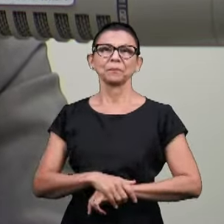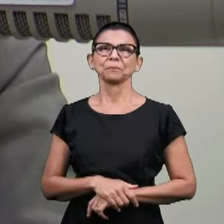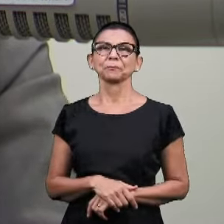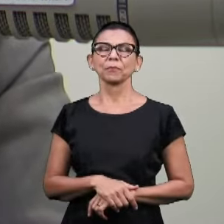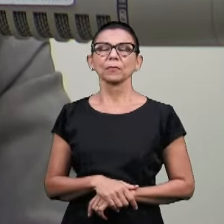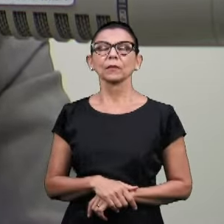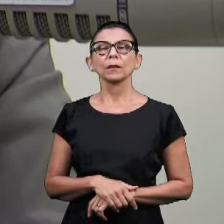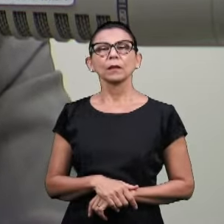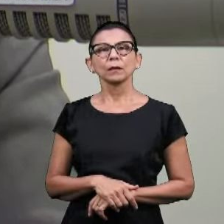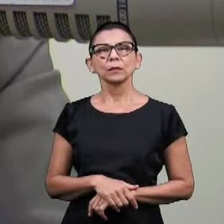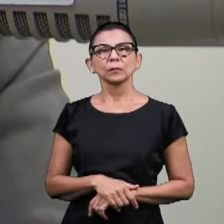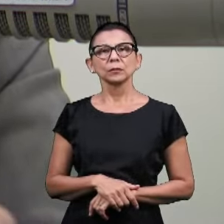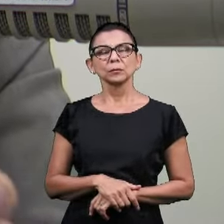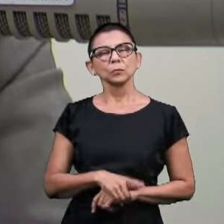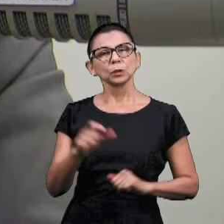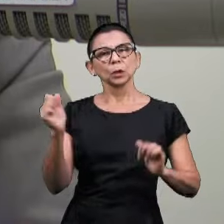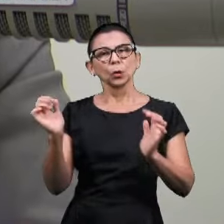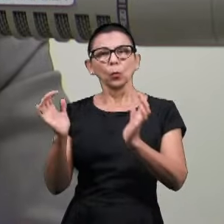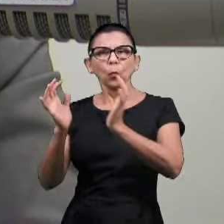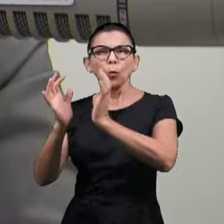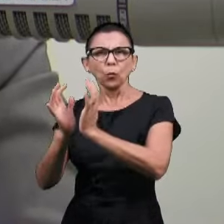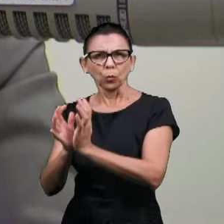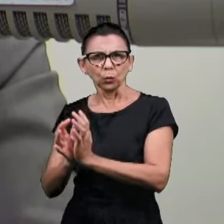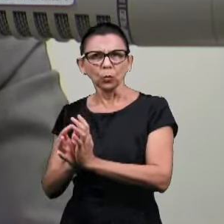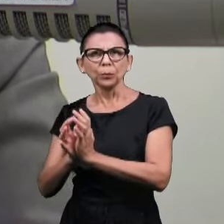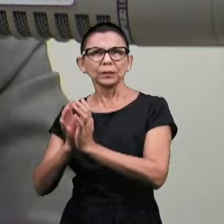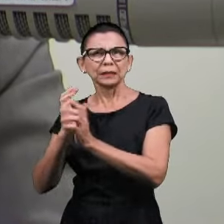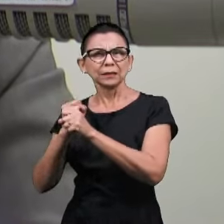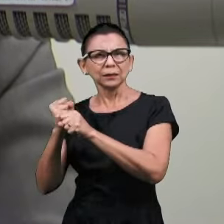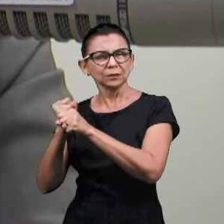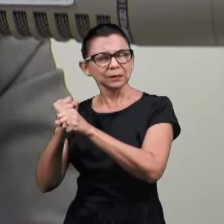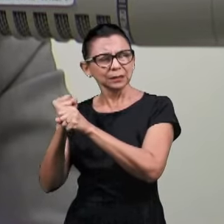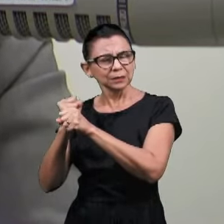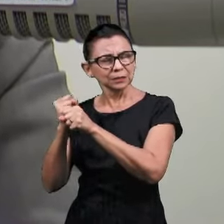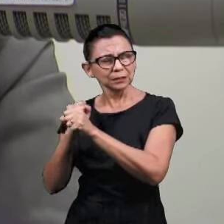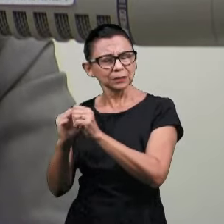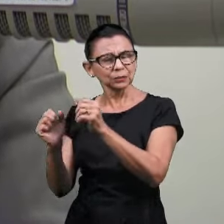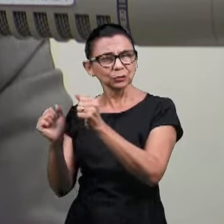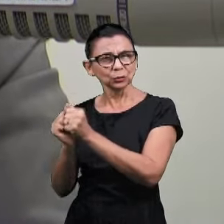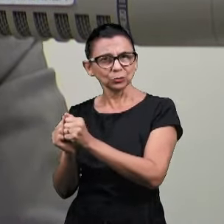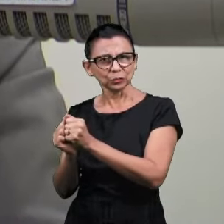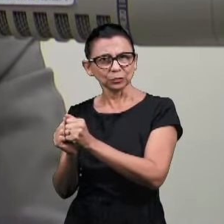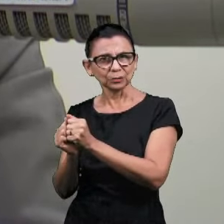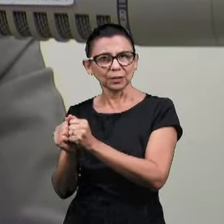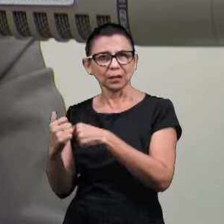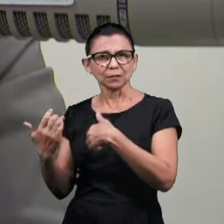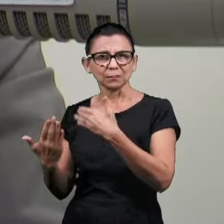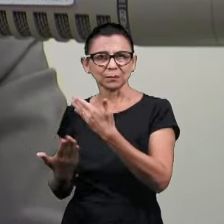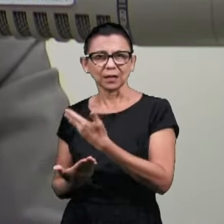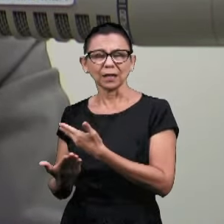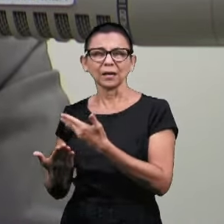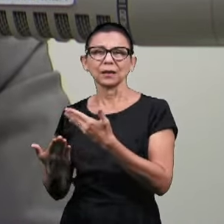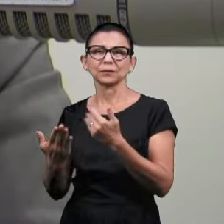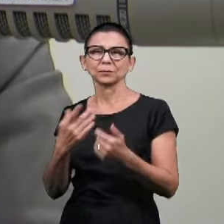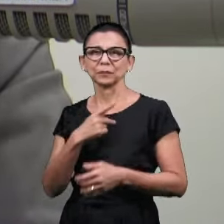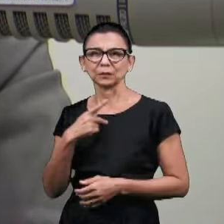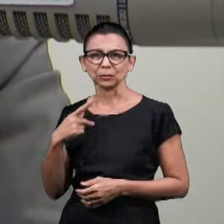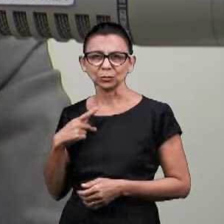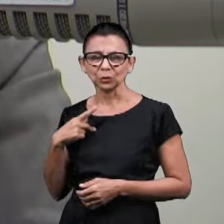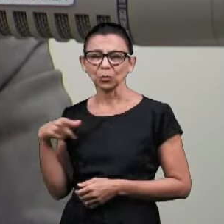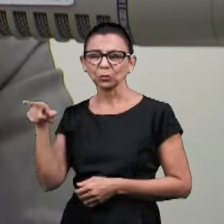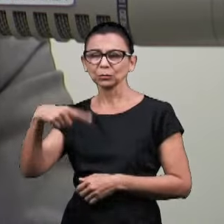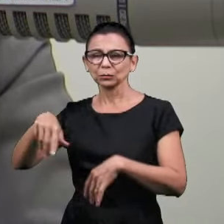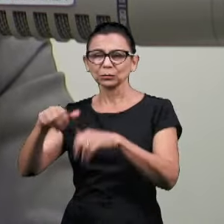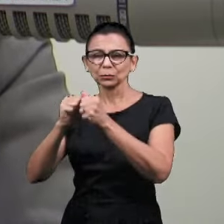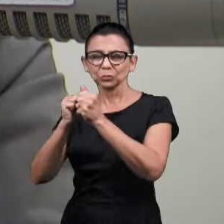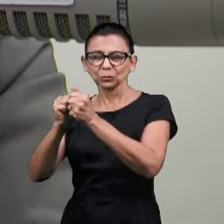do pastor que está indo, se alegra com aquele que está chegando, mas como nós hoje aqui, né, esse